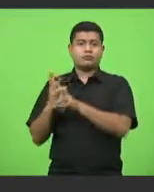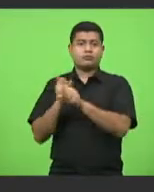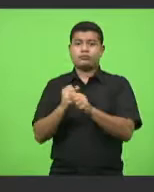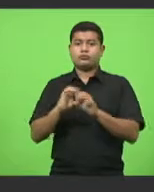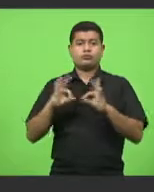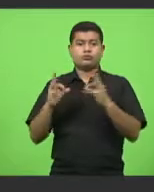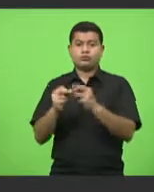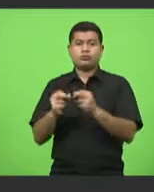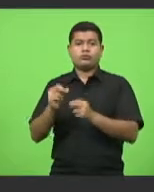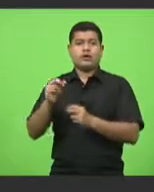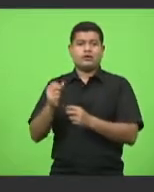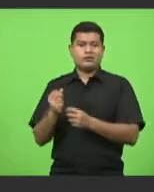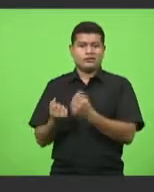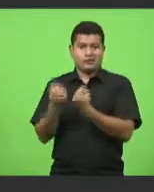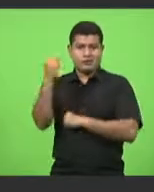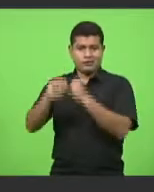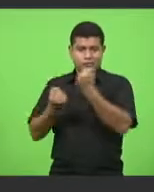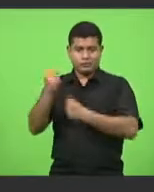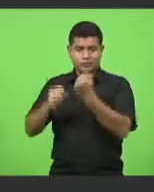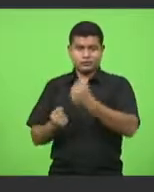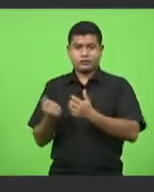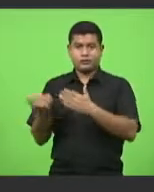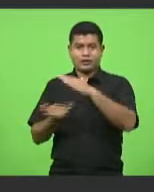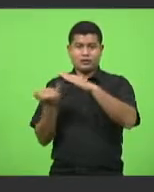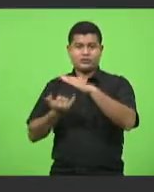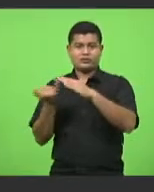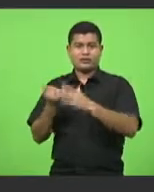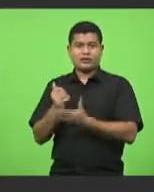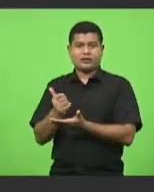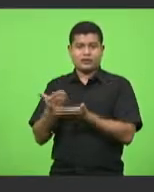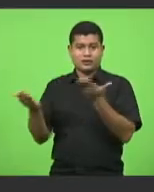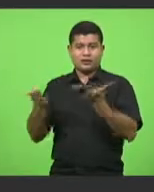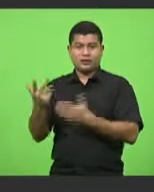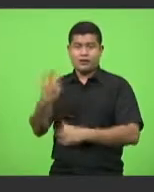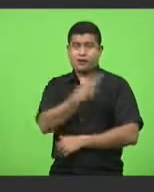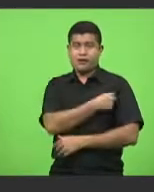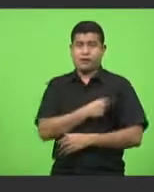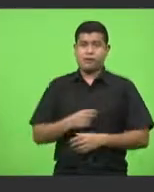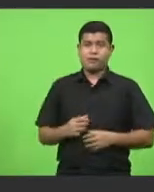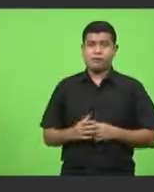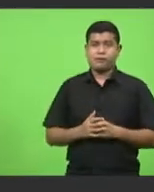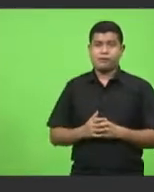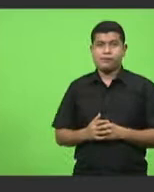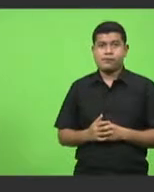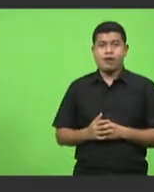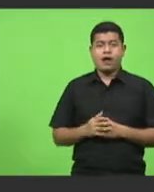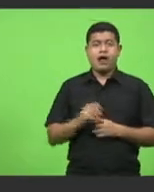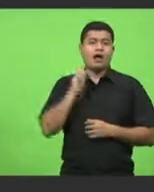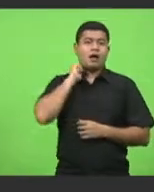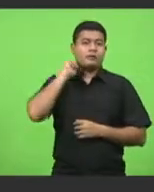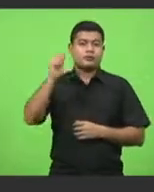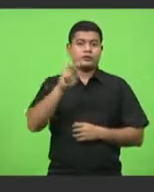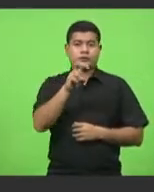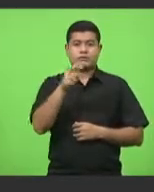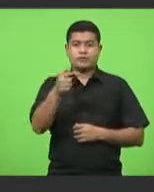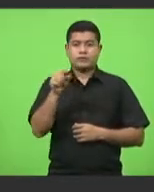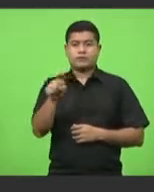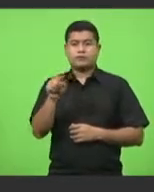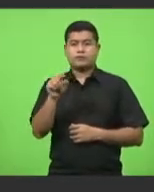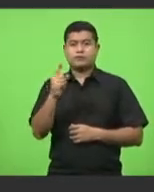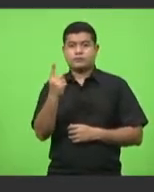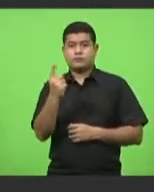União Química, Precisa, Pfizer. Abril, 57,1. Maio,